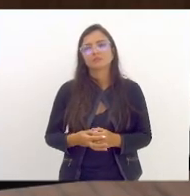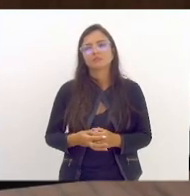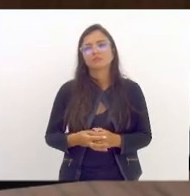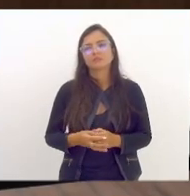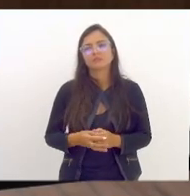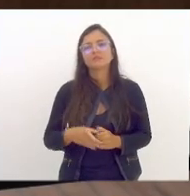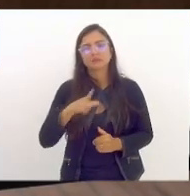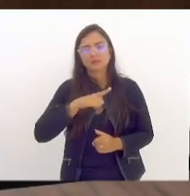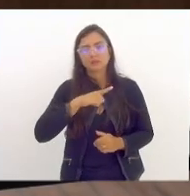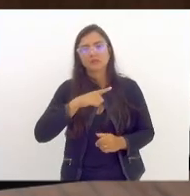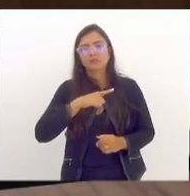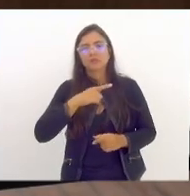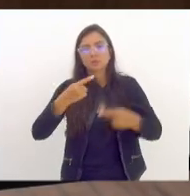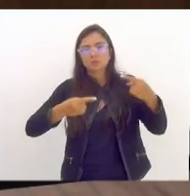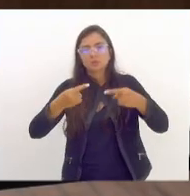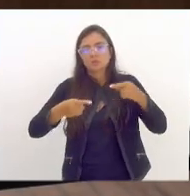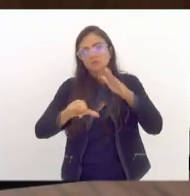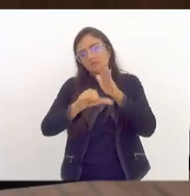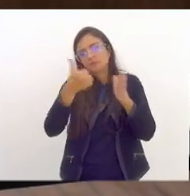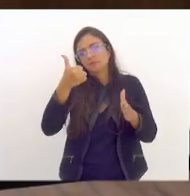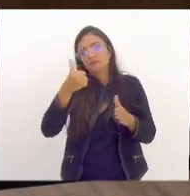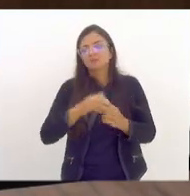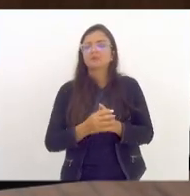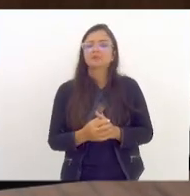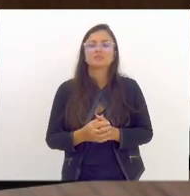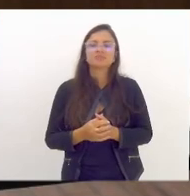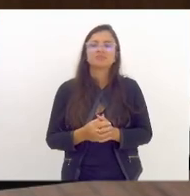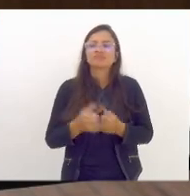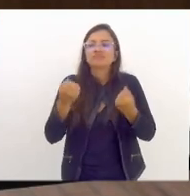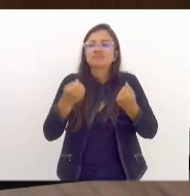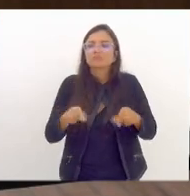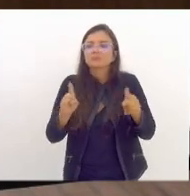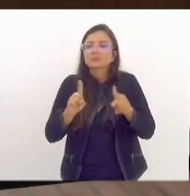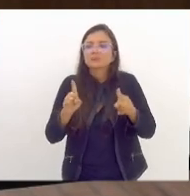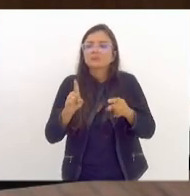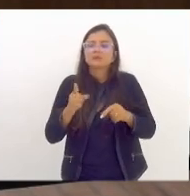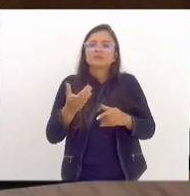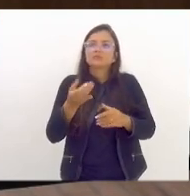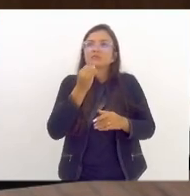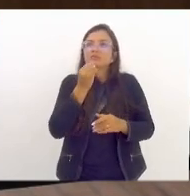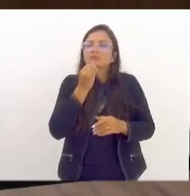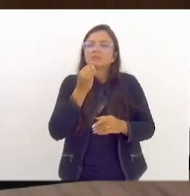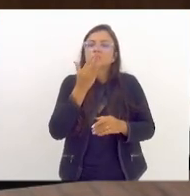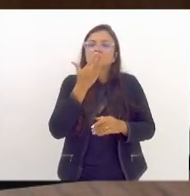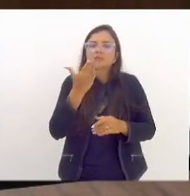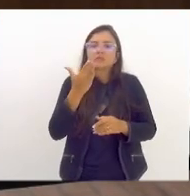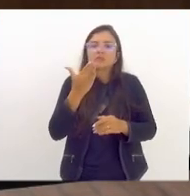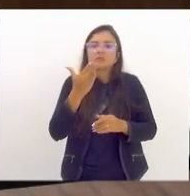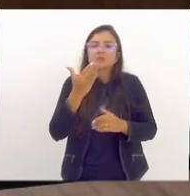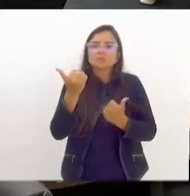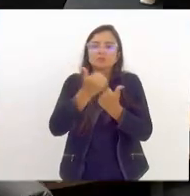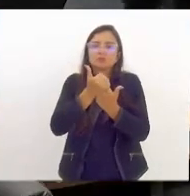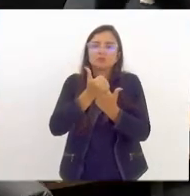primeira discussão. Em primeira discussão, não há necessidade de se pedir substitutivo.